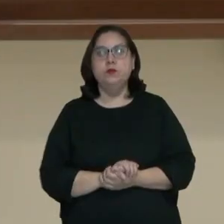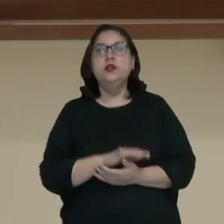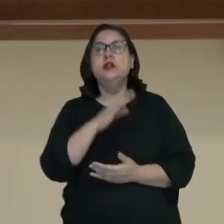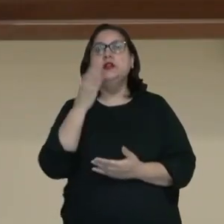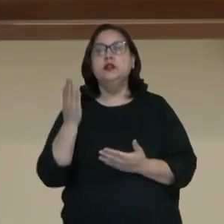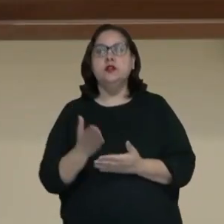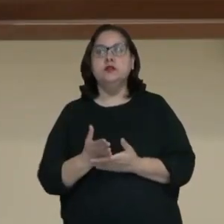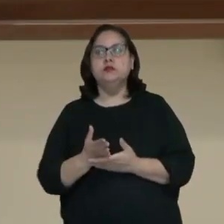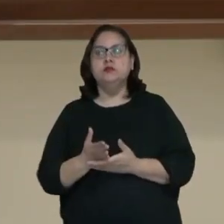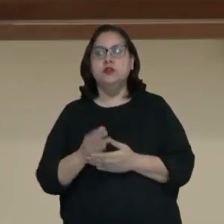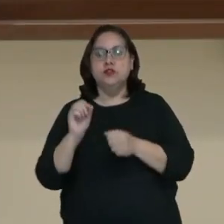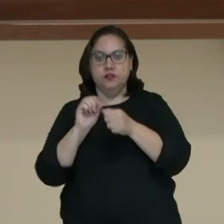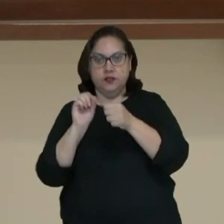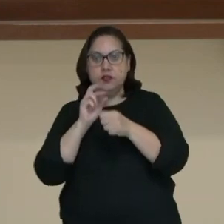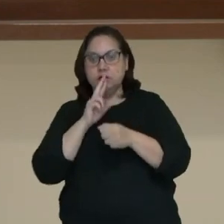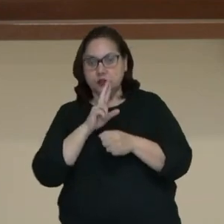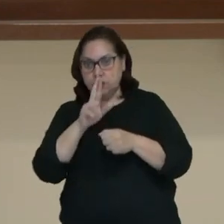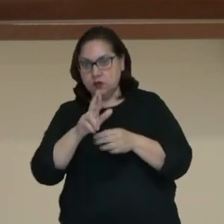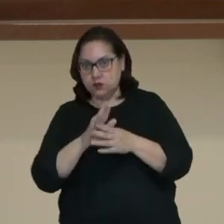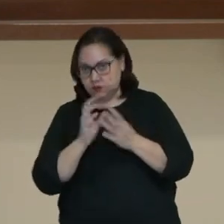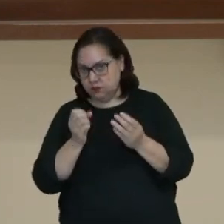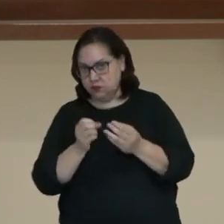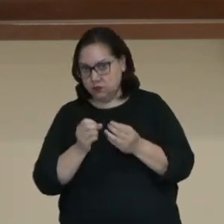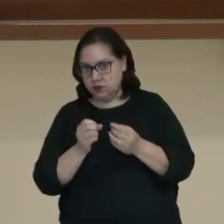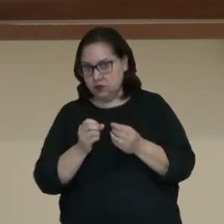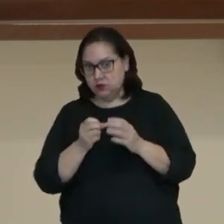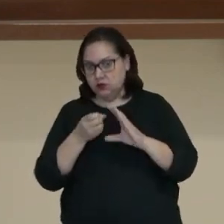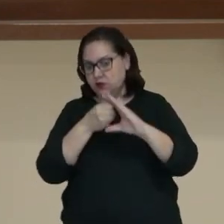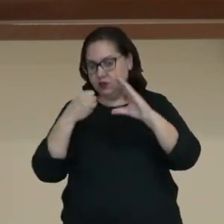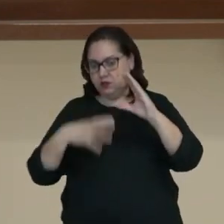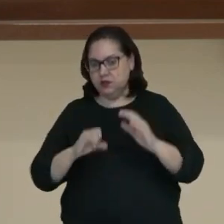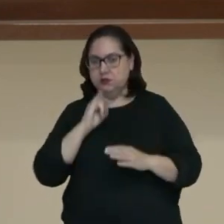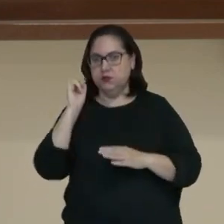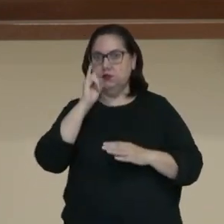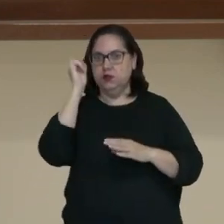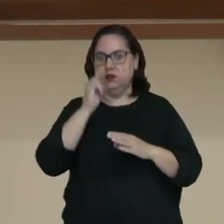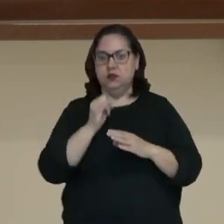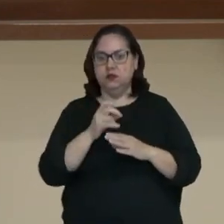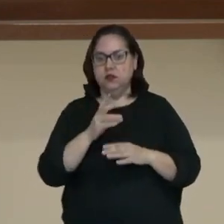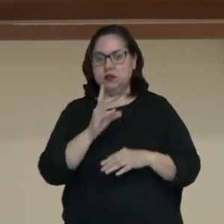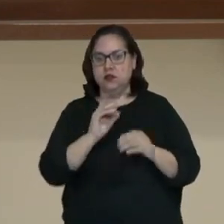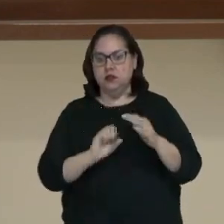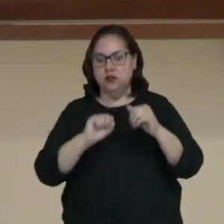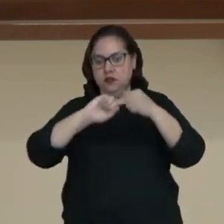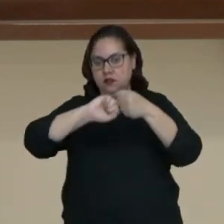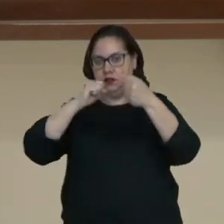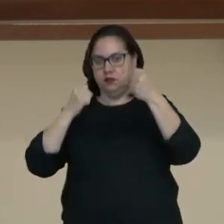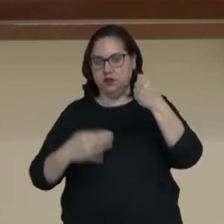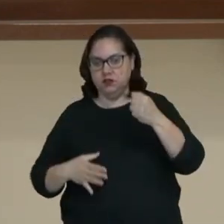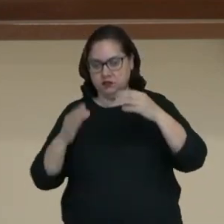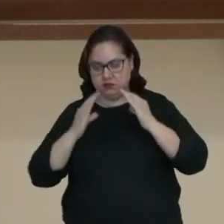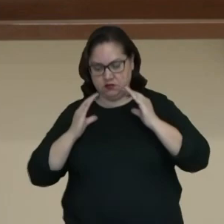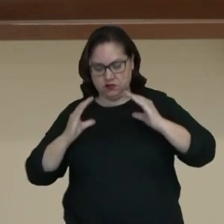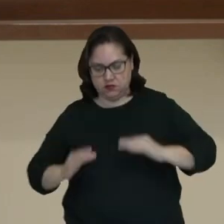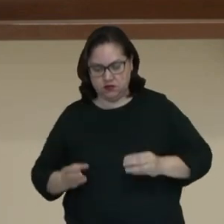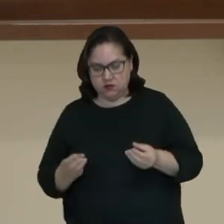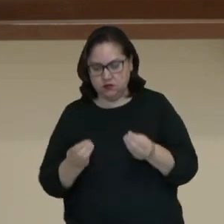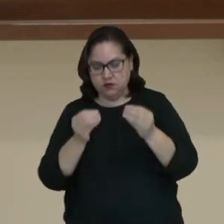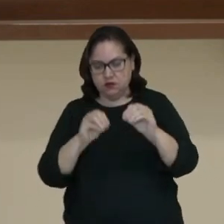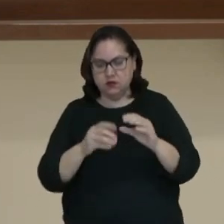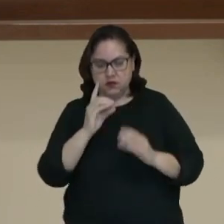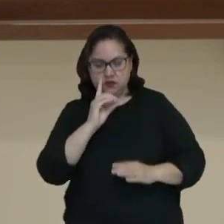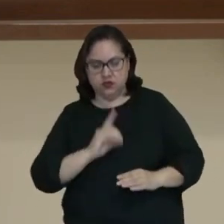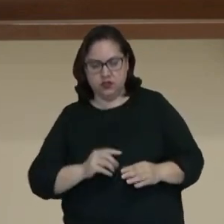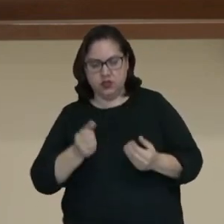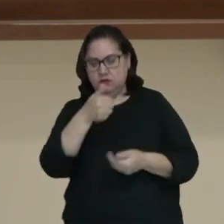E aí, pessoal, conseguiram responder, né, sobre as características principais da democracia, onde o cidadão se coloca, onde tem